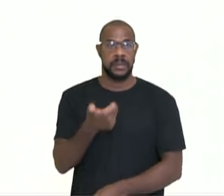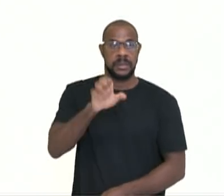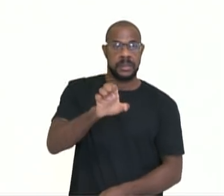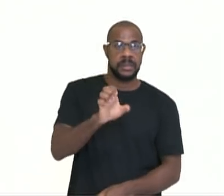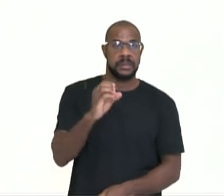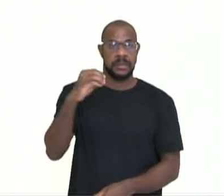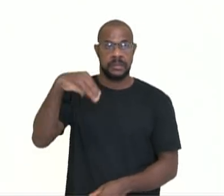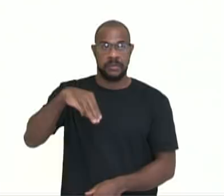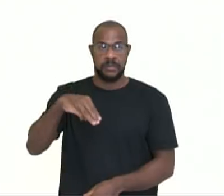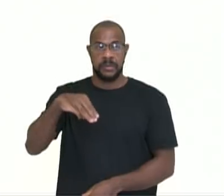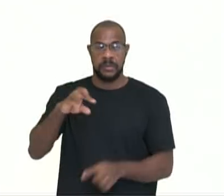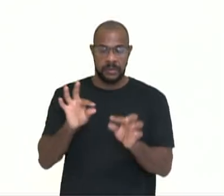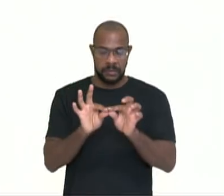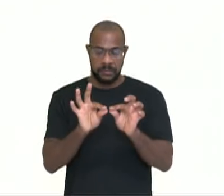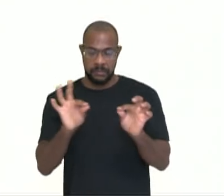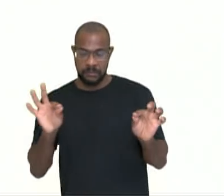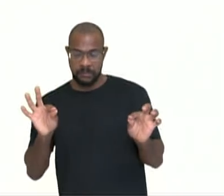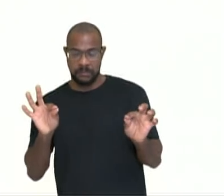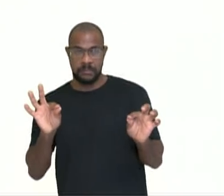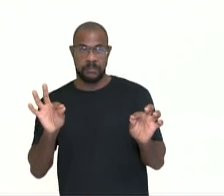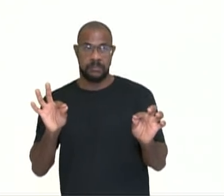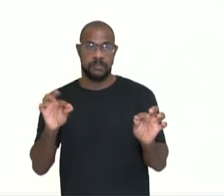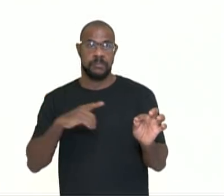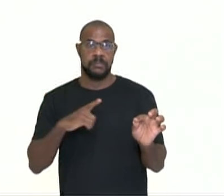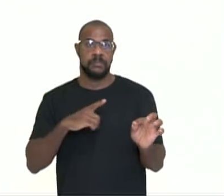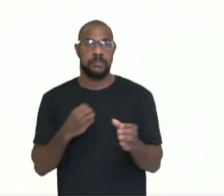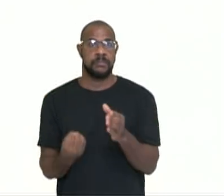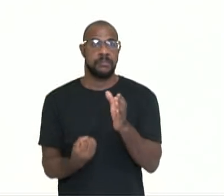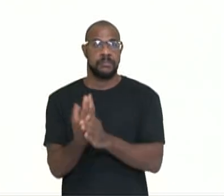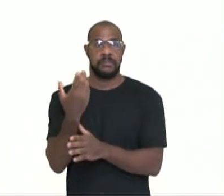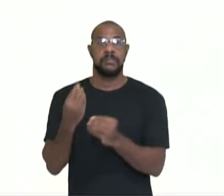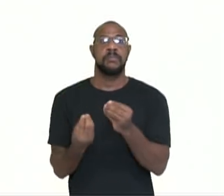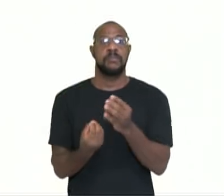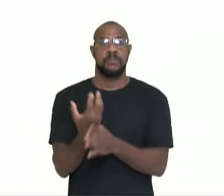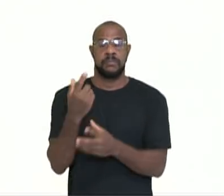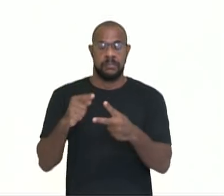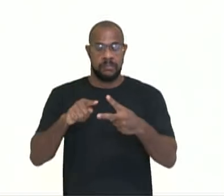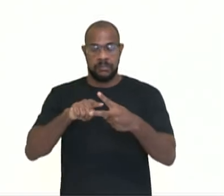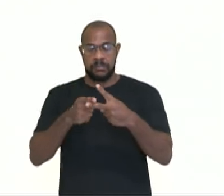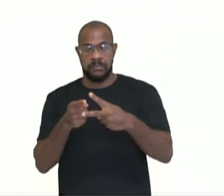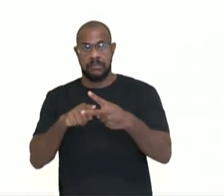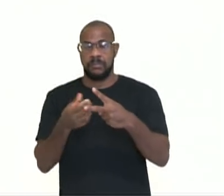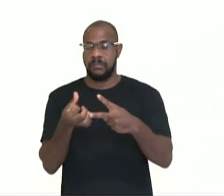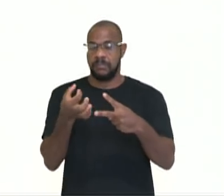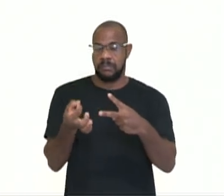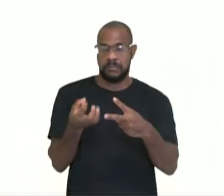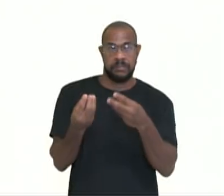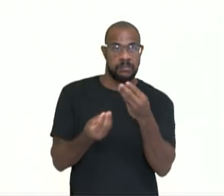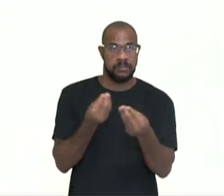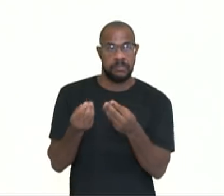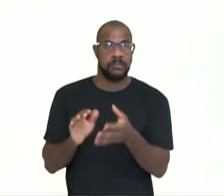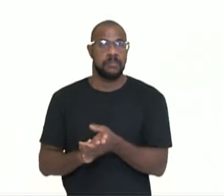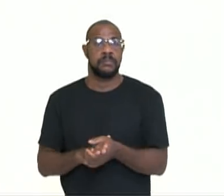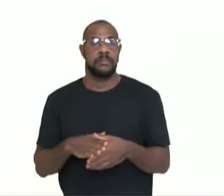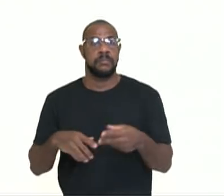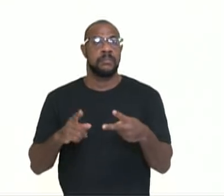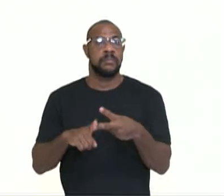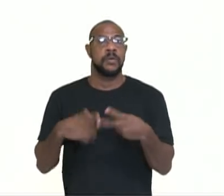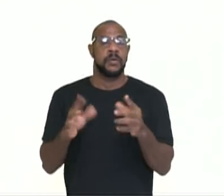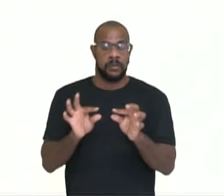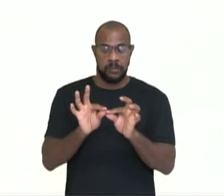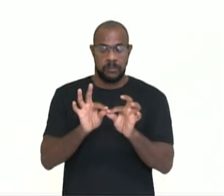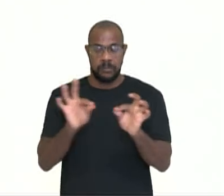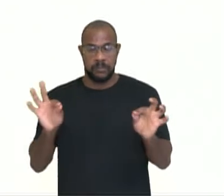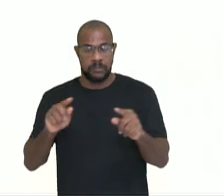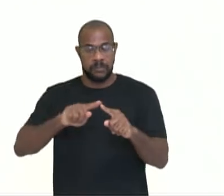suas posições extremas formam um ângulo de 60 graus. Veja, o ângulo dado em graus, né? Qual é o comprimento do